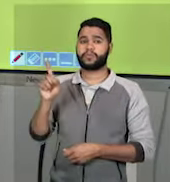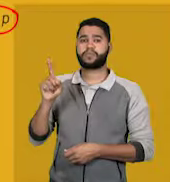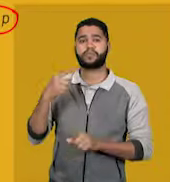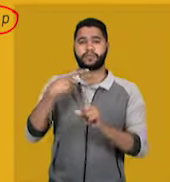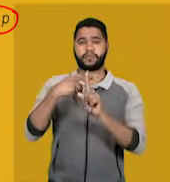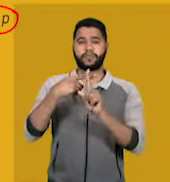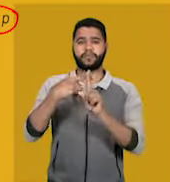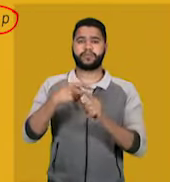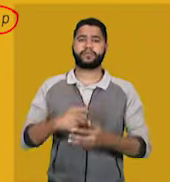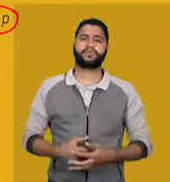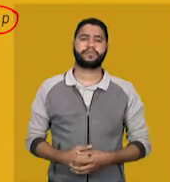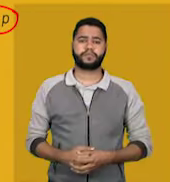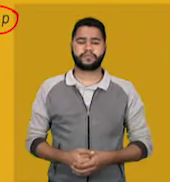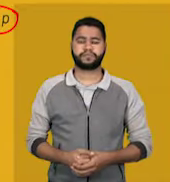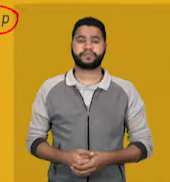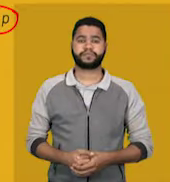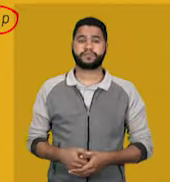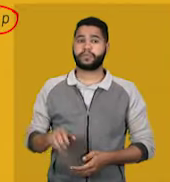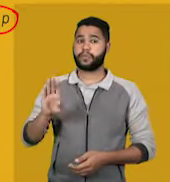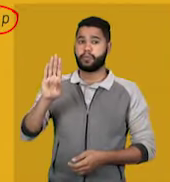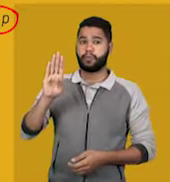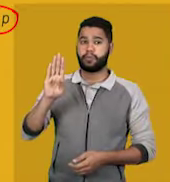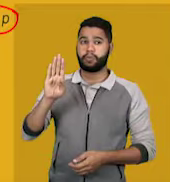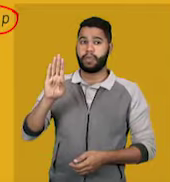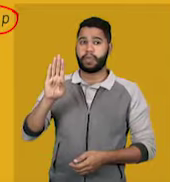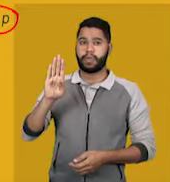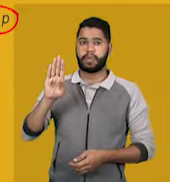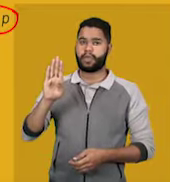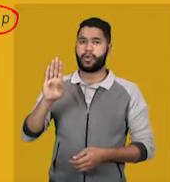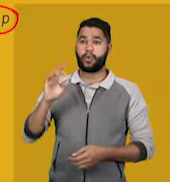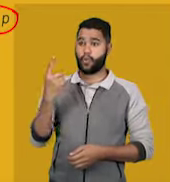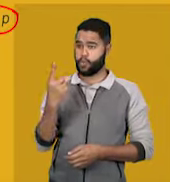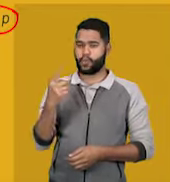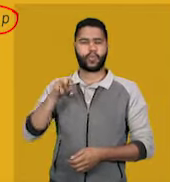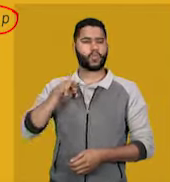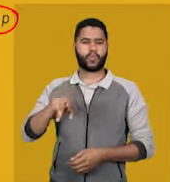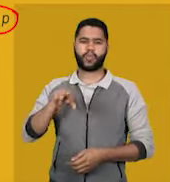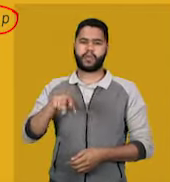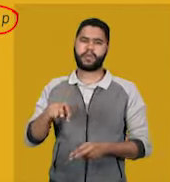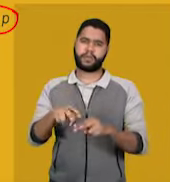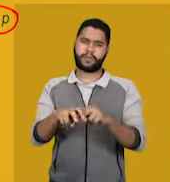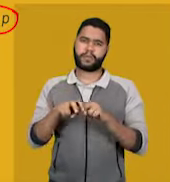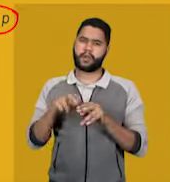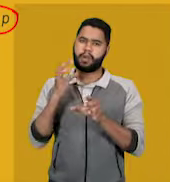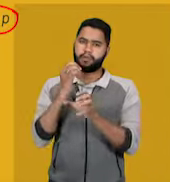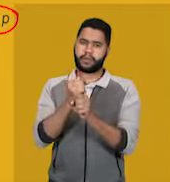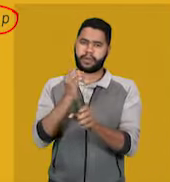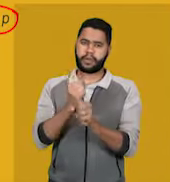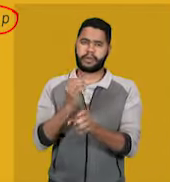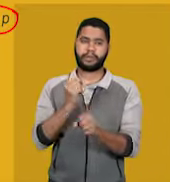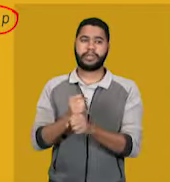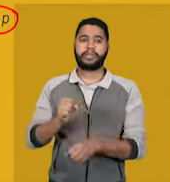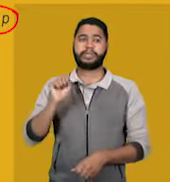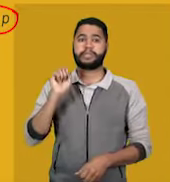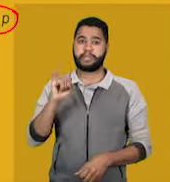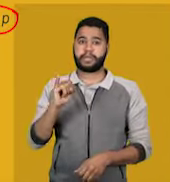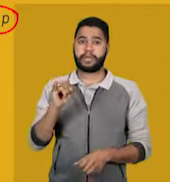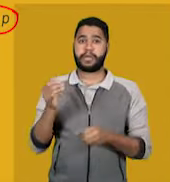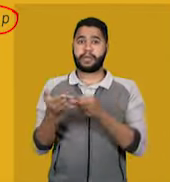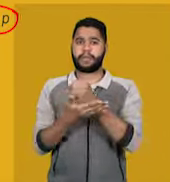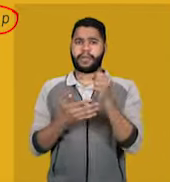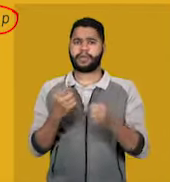positivos. E o B não pode ser 1 por motivos de cálculos, porque se eu tiver uma base